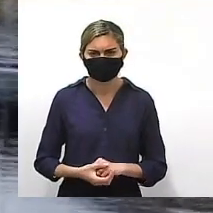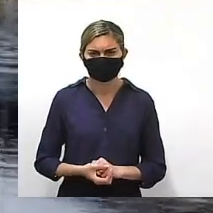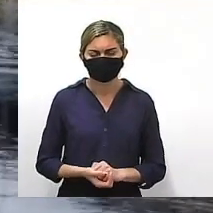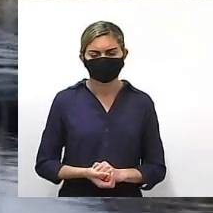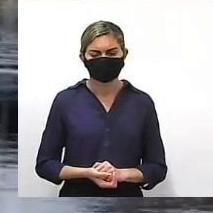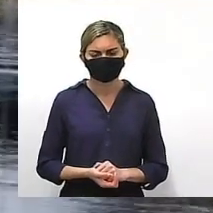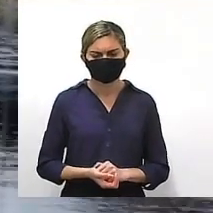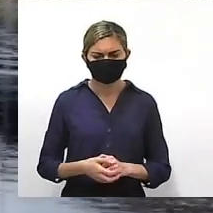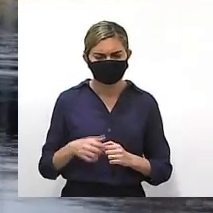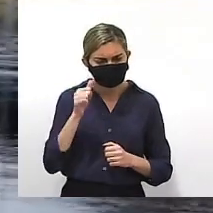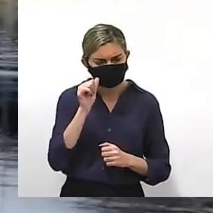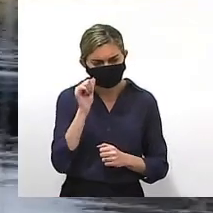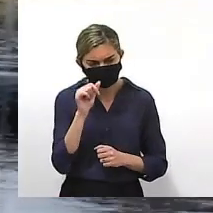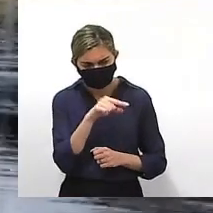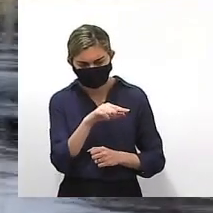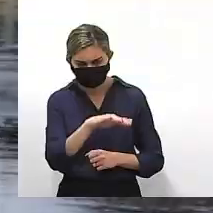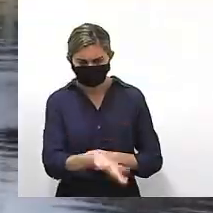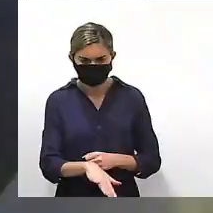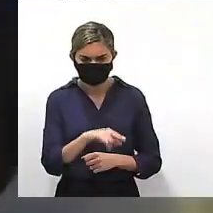Vem, menininho lindo.